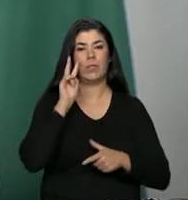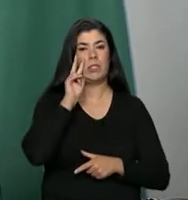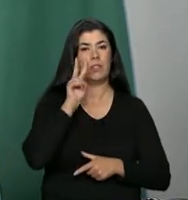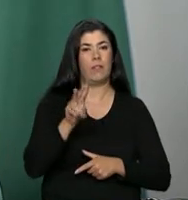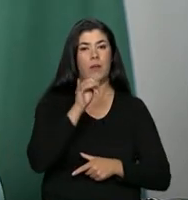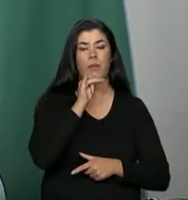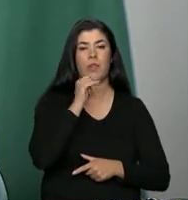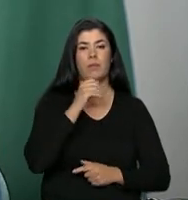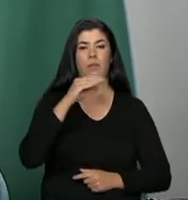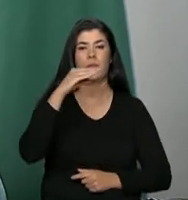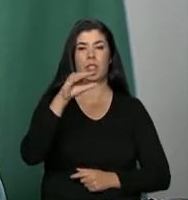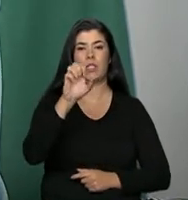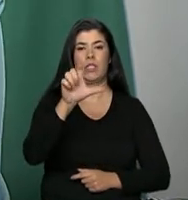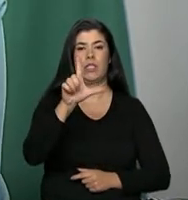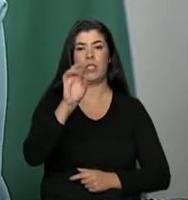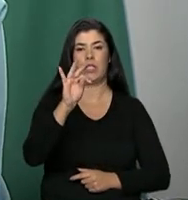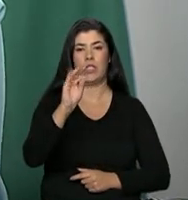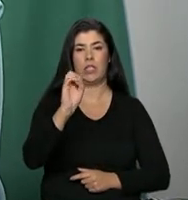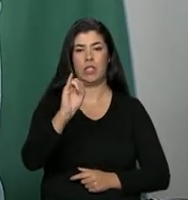da Selic.